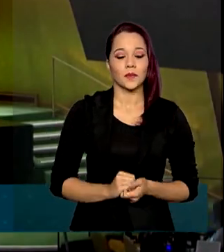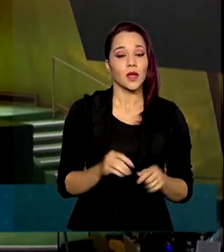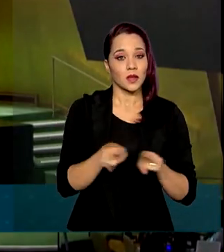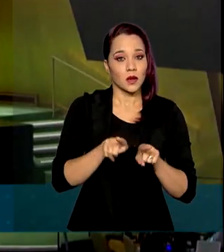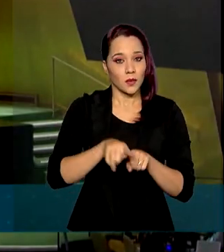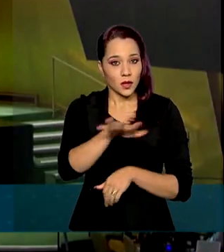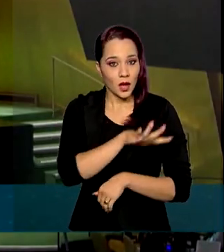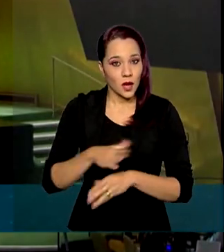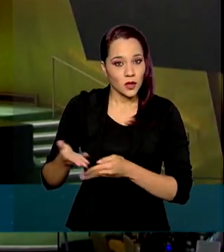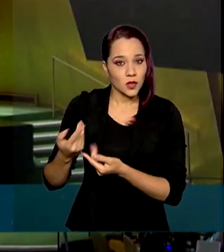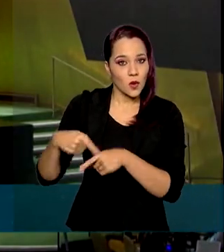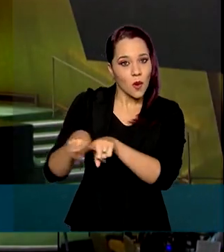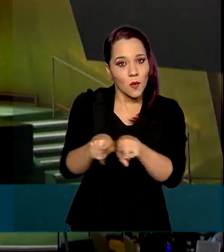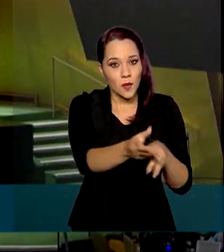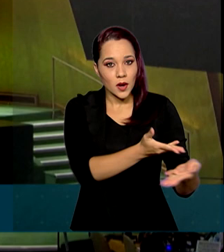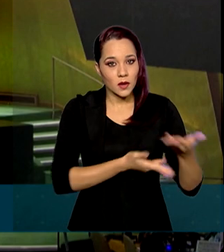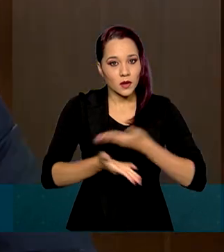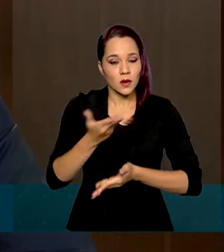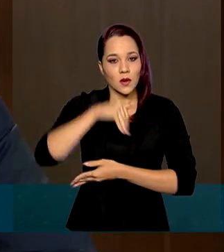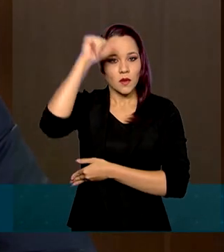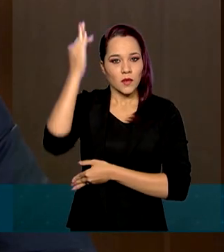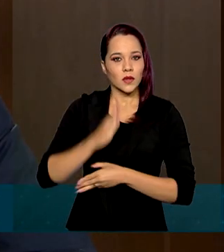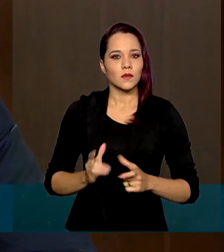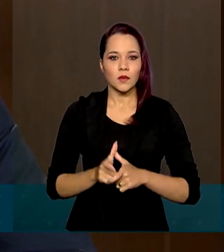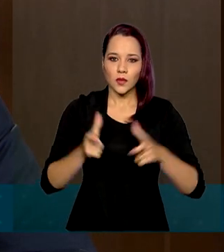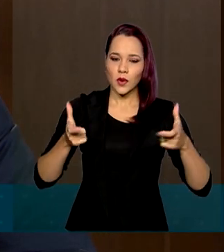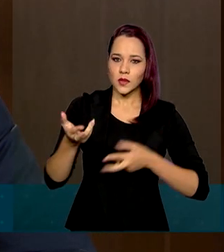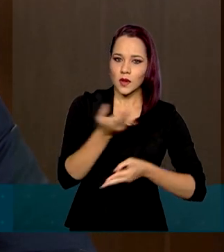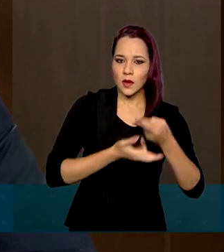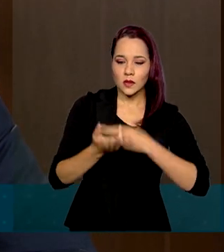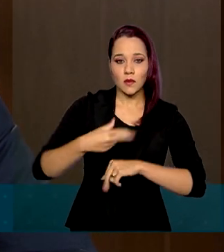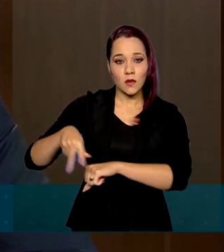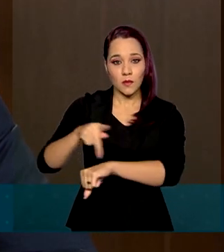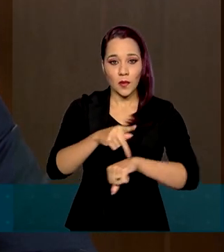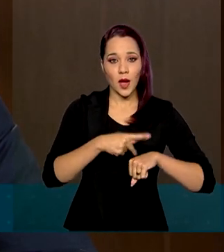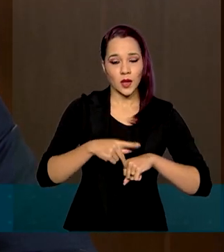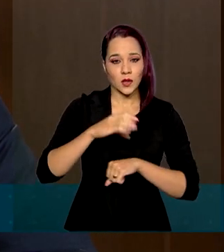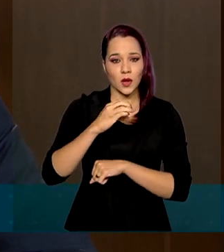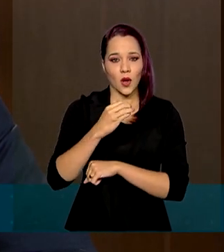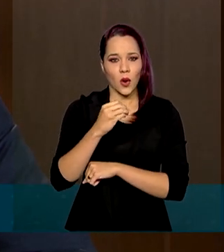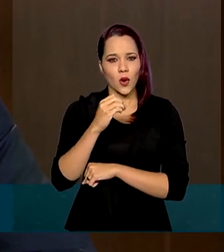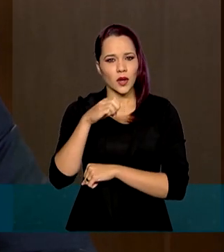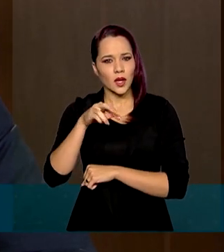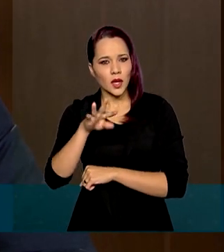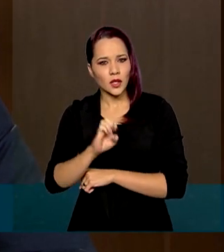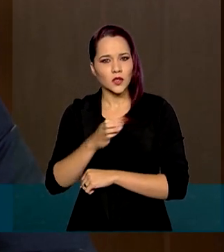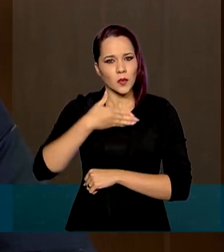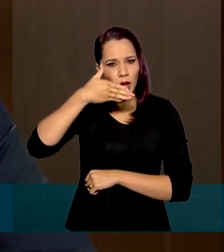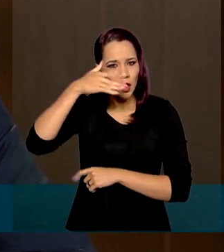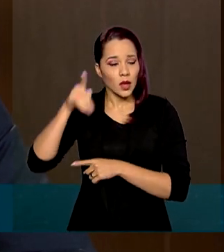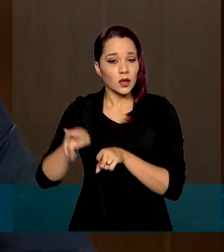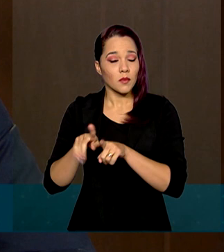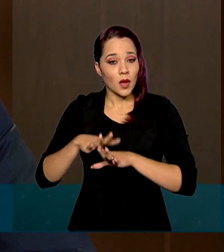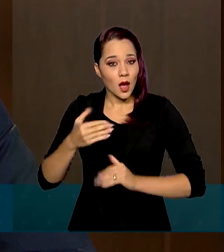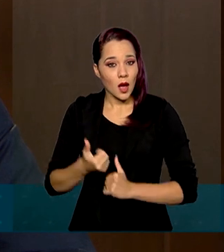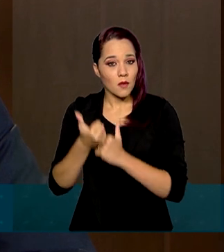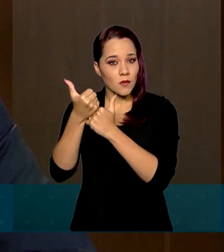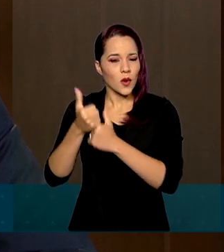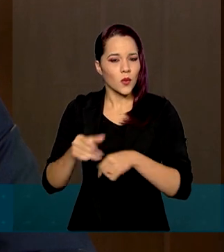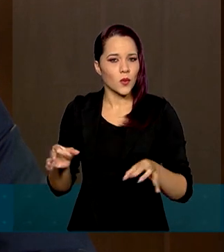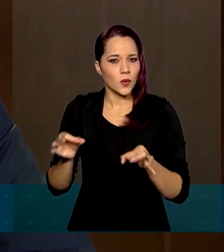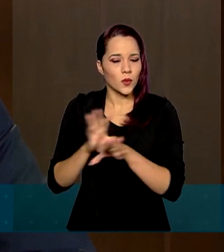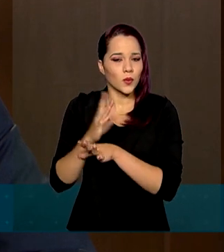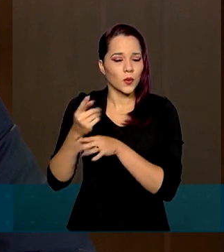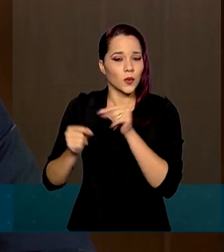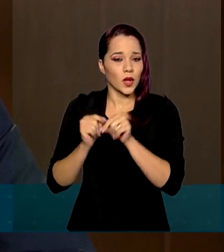cooperação internacional, o Brasil ampliou as relações com países do Oriente Médio e confirmou apoio à conclusão de